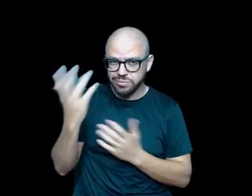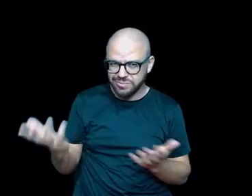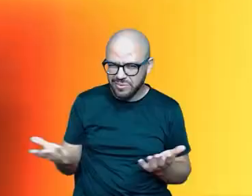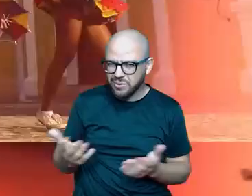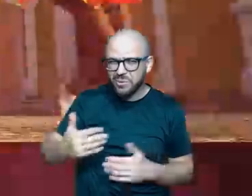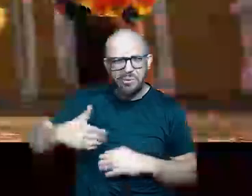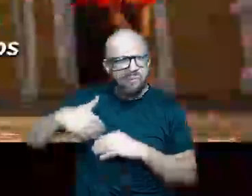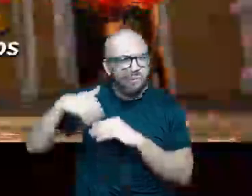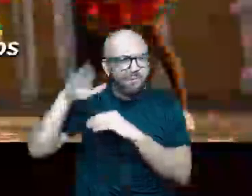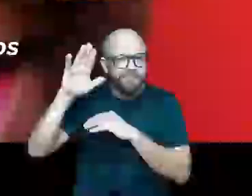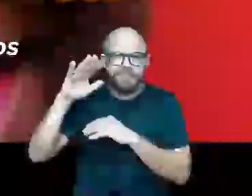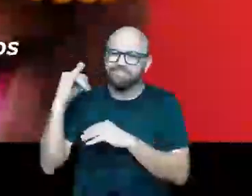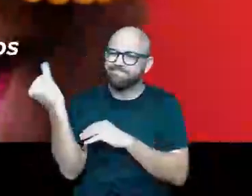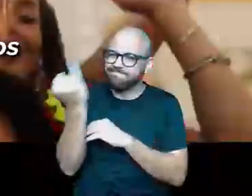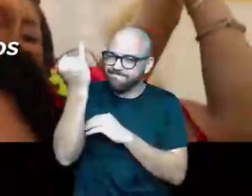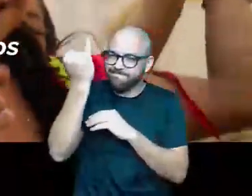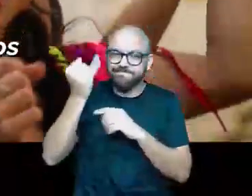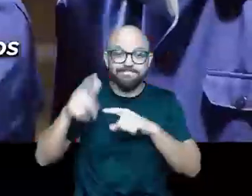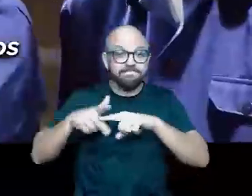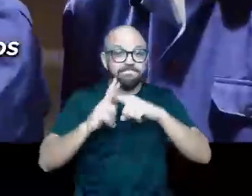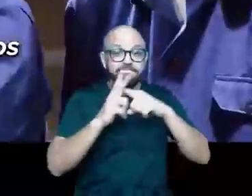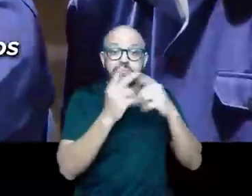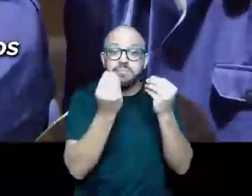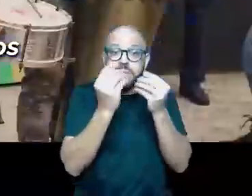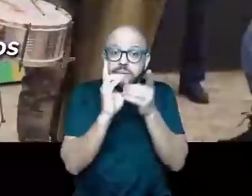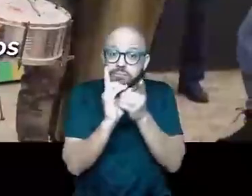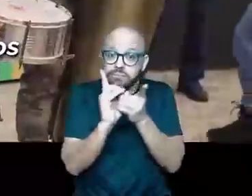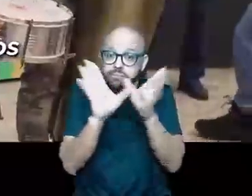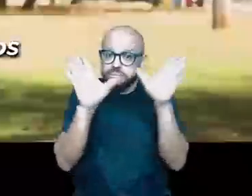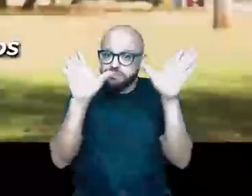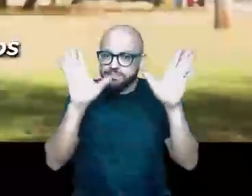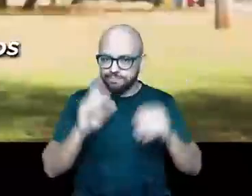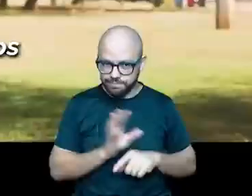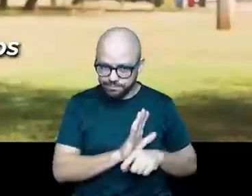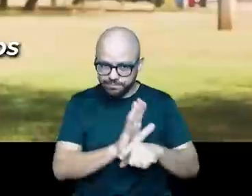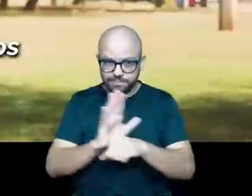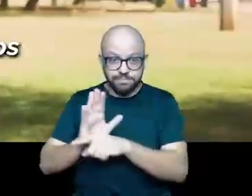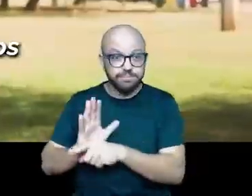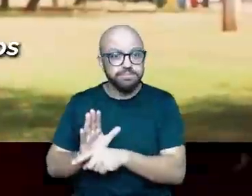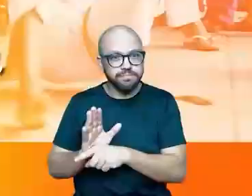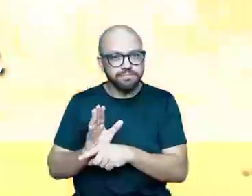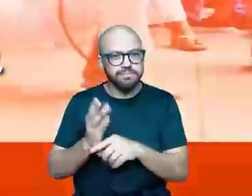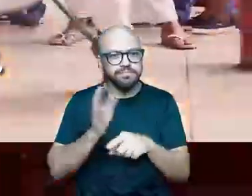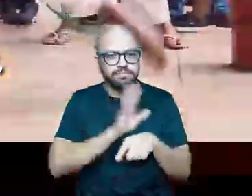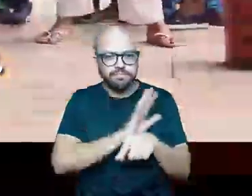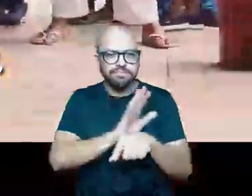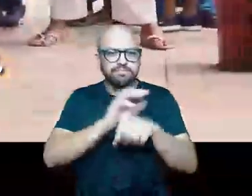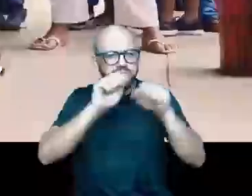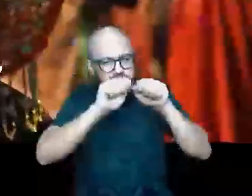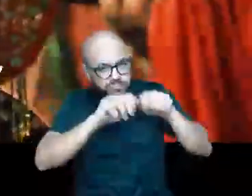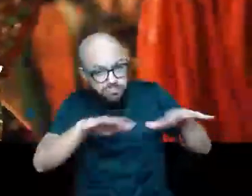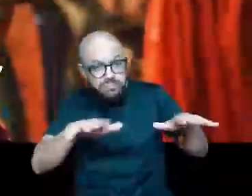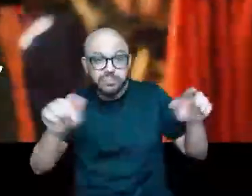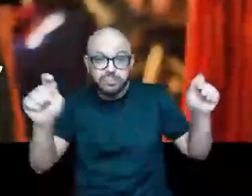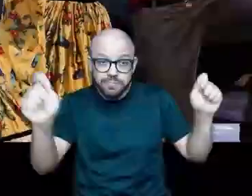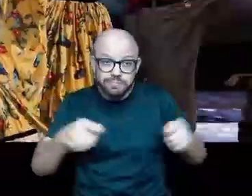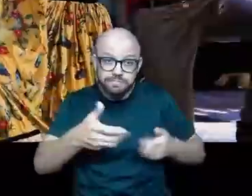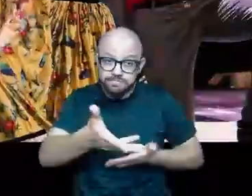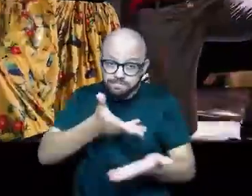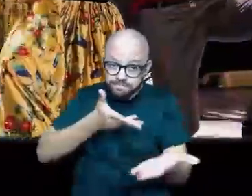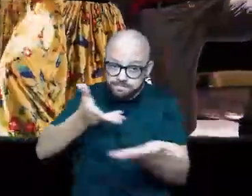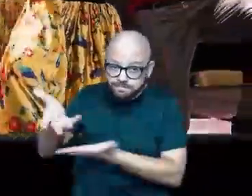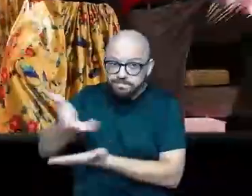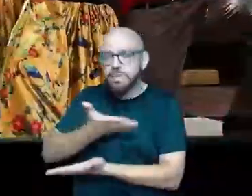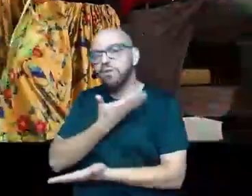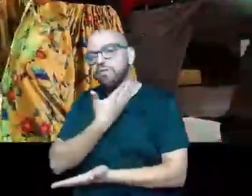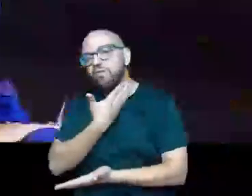expressão cultural. A cultura é um dos mais preciosos instrumentos de democracia. É um canal de expressão plural que